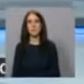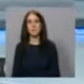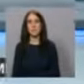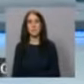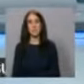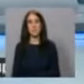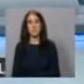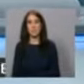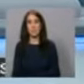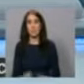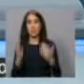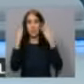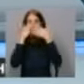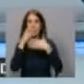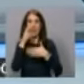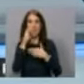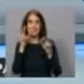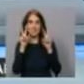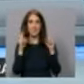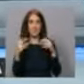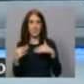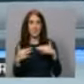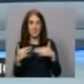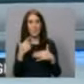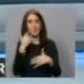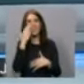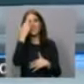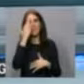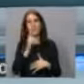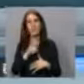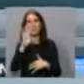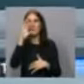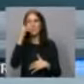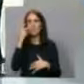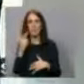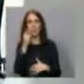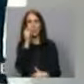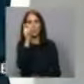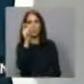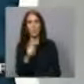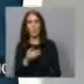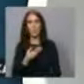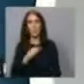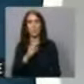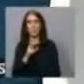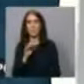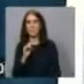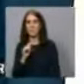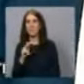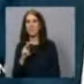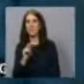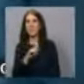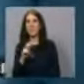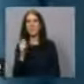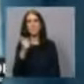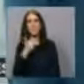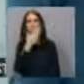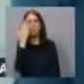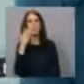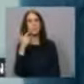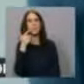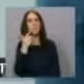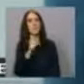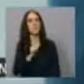Vai ser uma noite quente, pelo menos em matéria de futebol. Vamos ver as previsões da meteorologia agora com o Pedro Reis Vieira. Pedro, bom dia. O que é que temos a esperar para esta